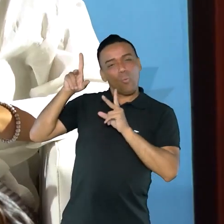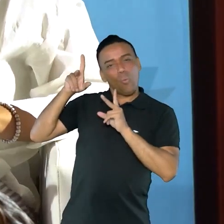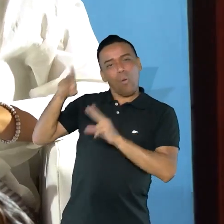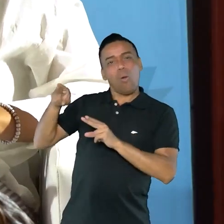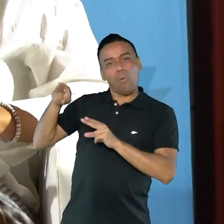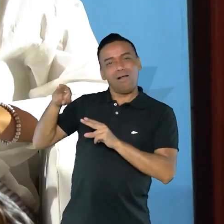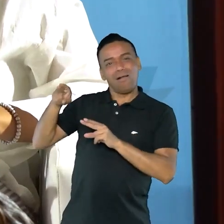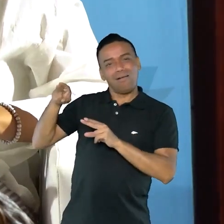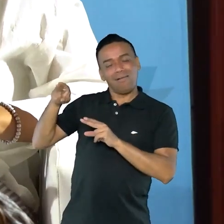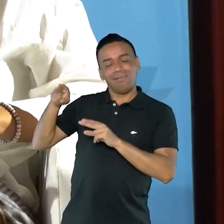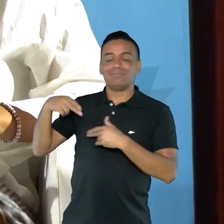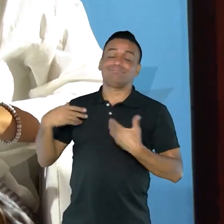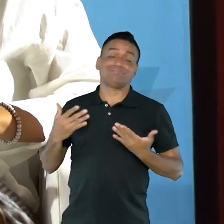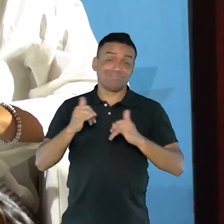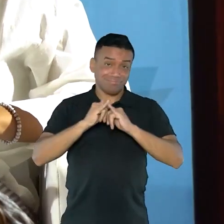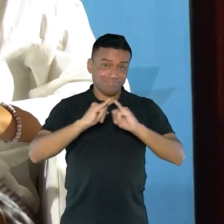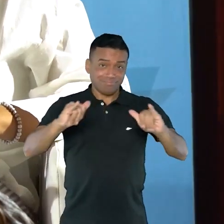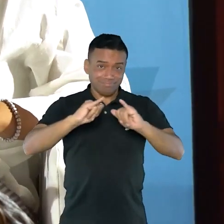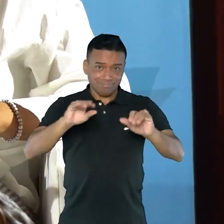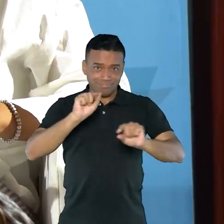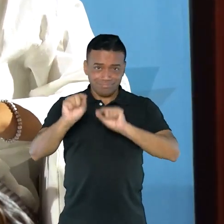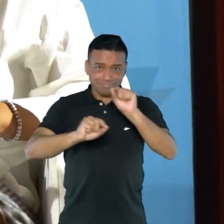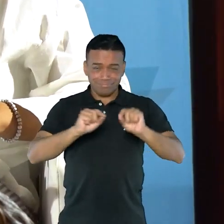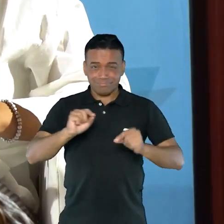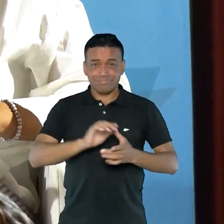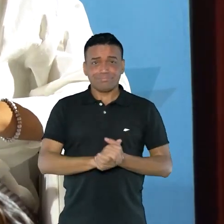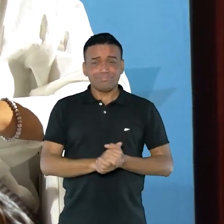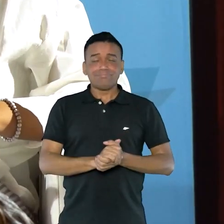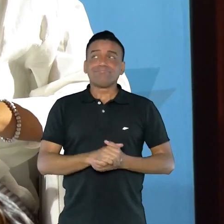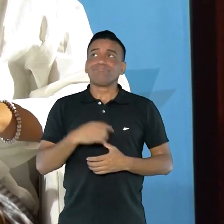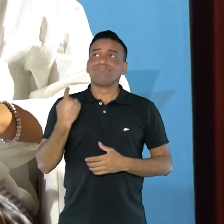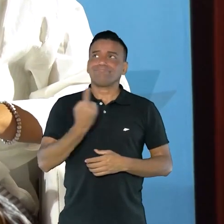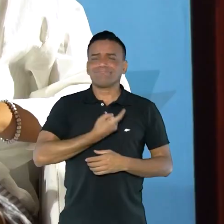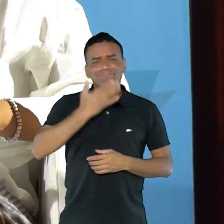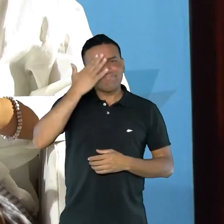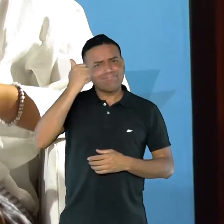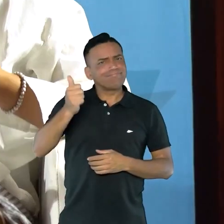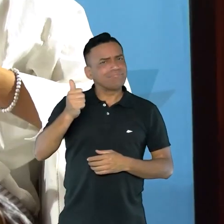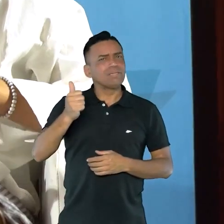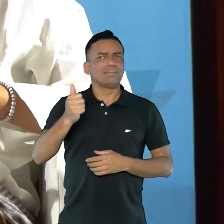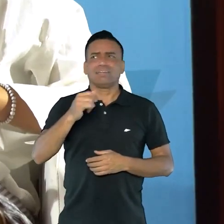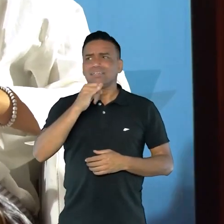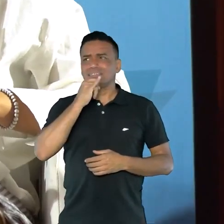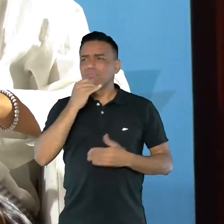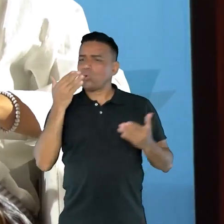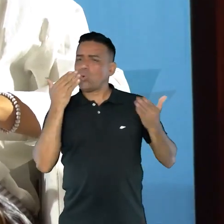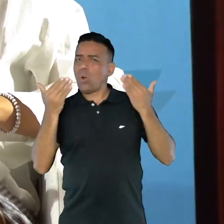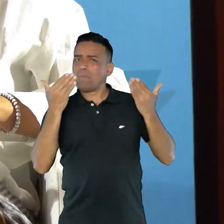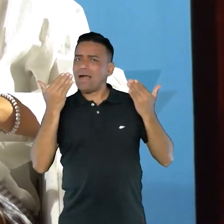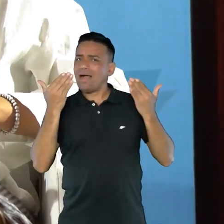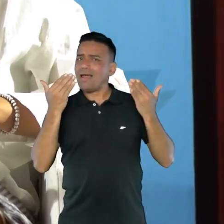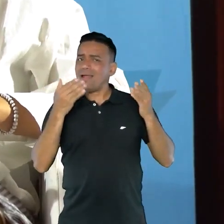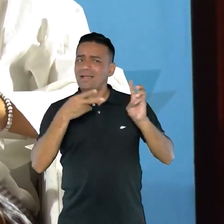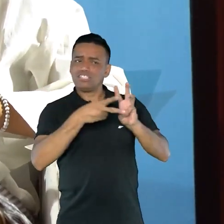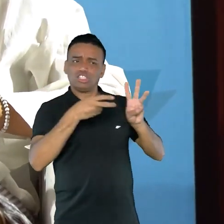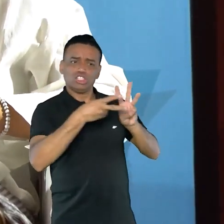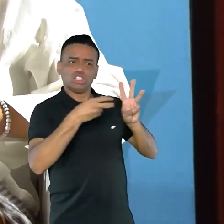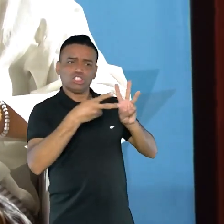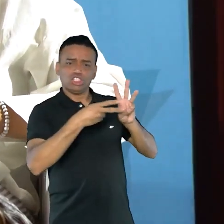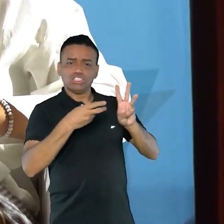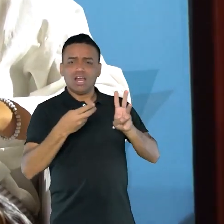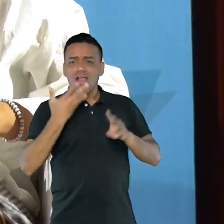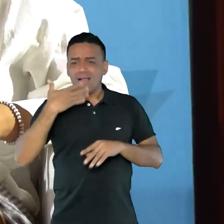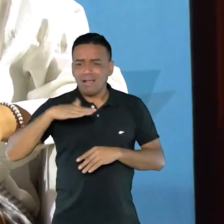O que a gente tem dito é que, embora a gente saiba que quando nos comparam com crianças, quando